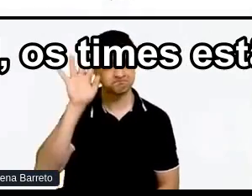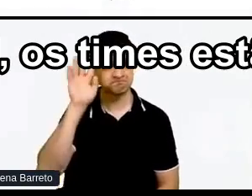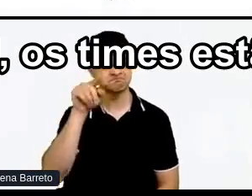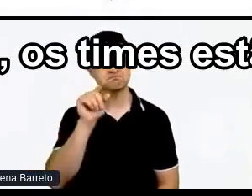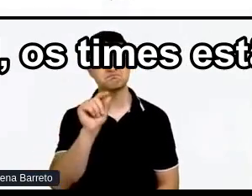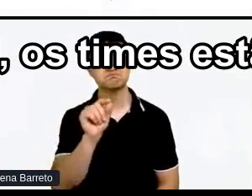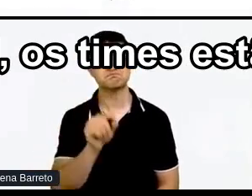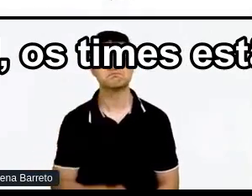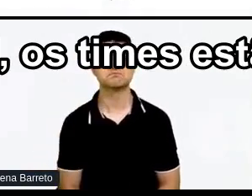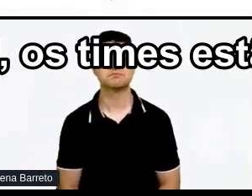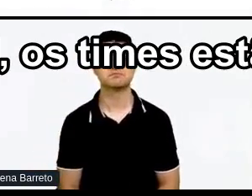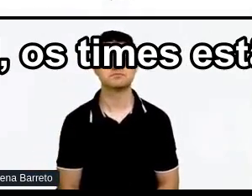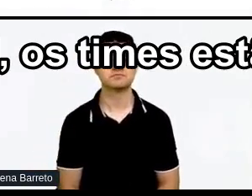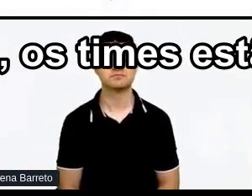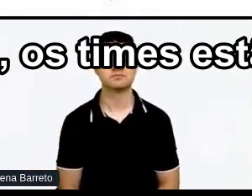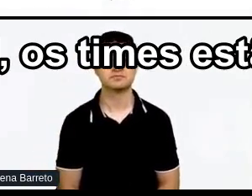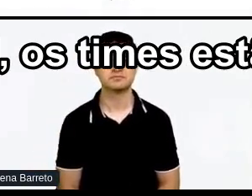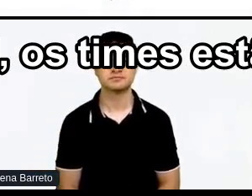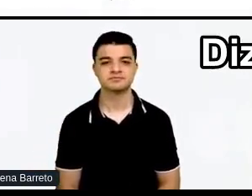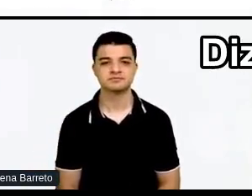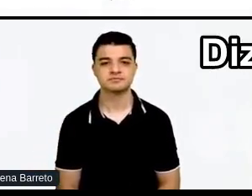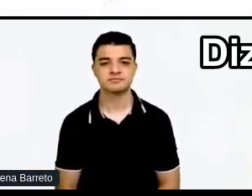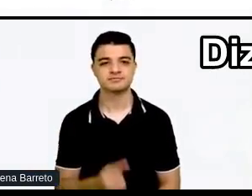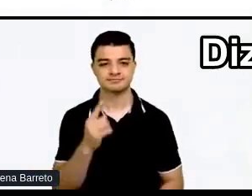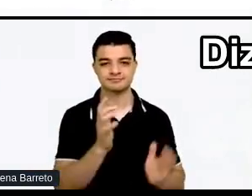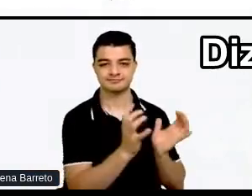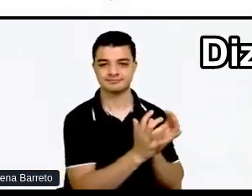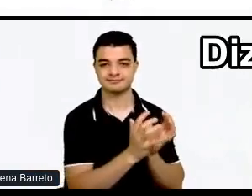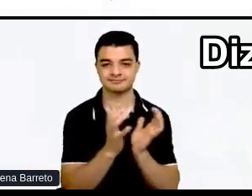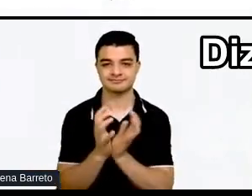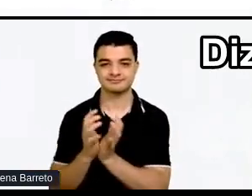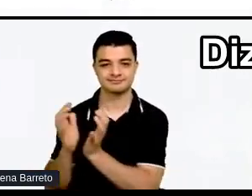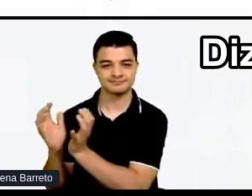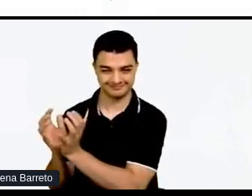times estão trabalhando tão bem, né? Diz ali.